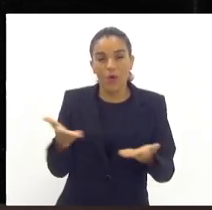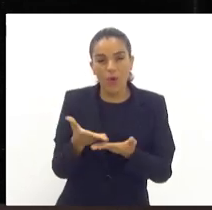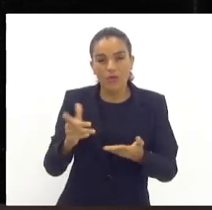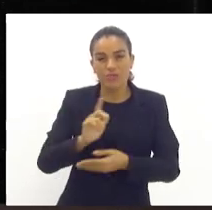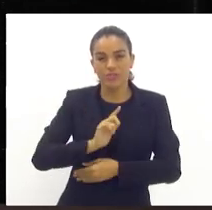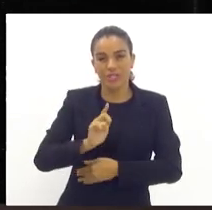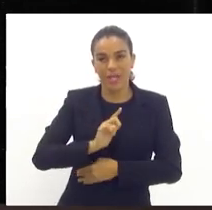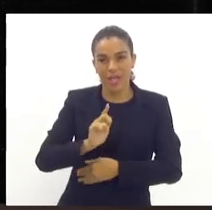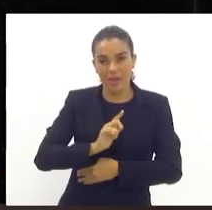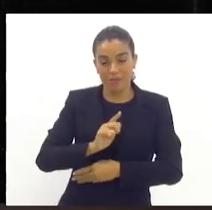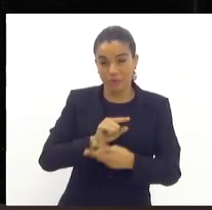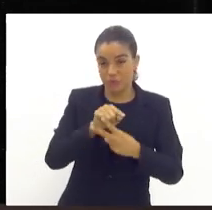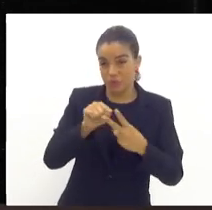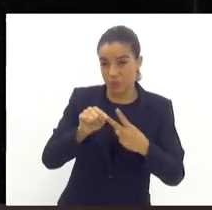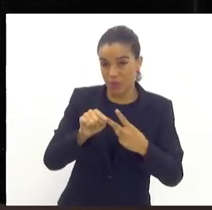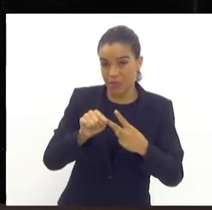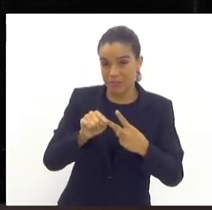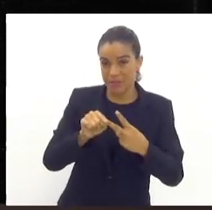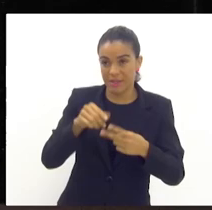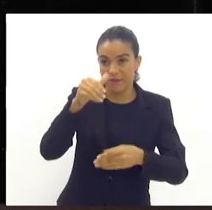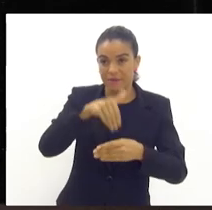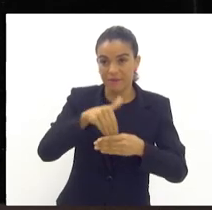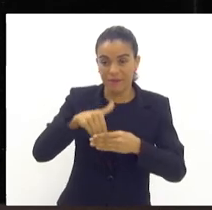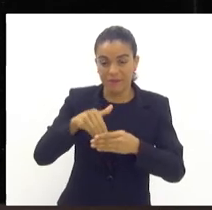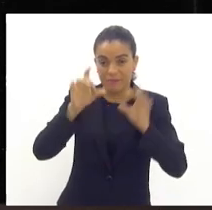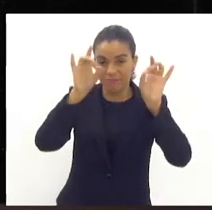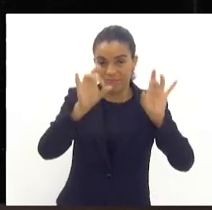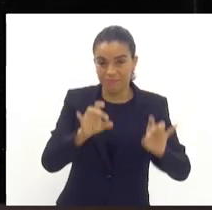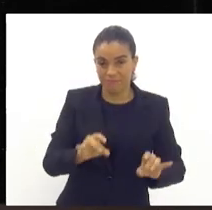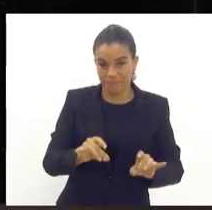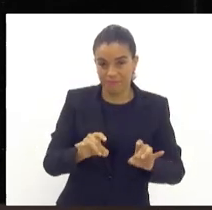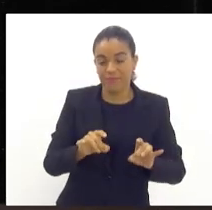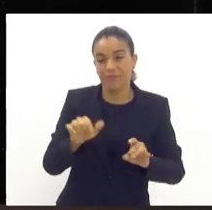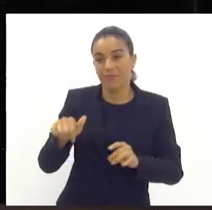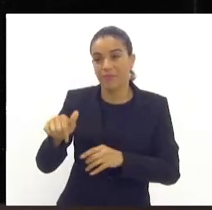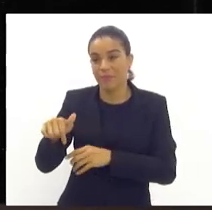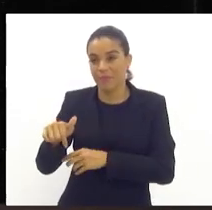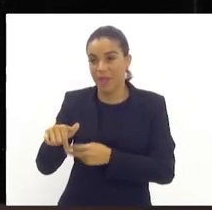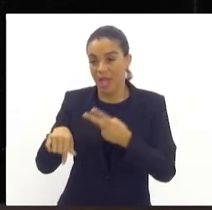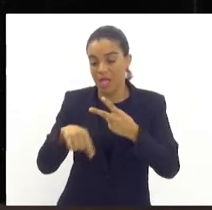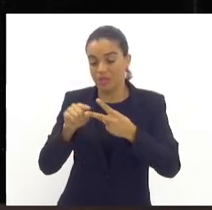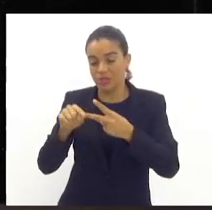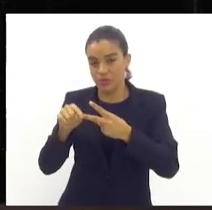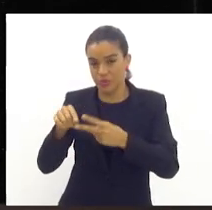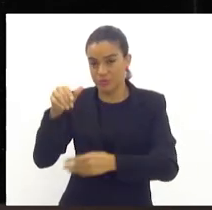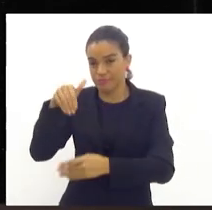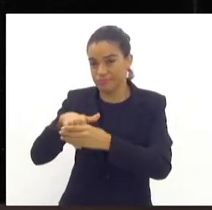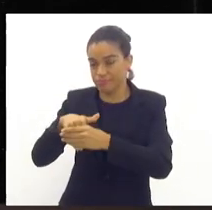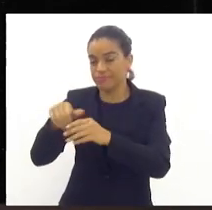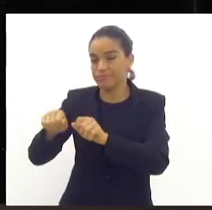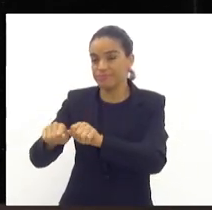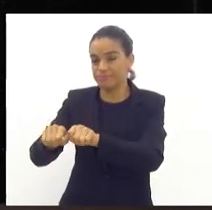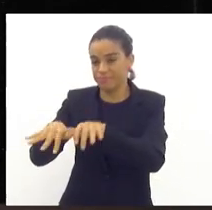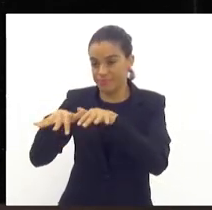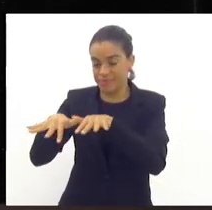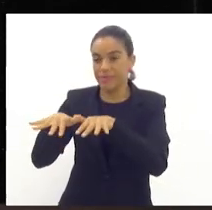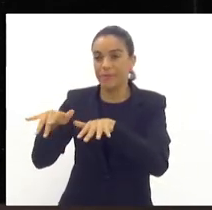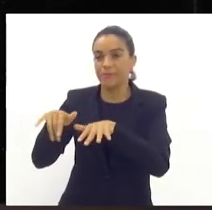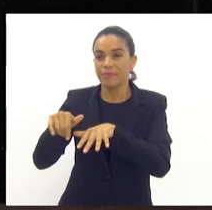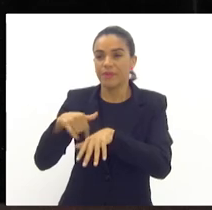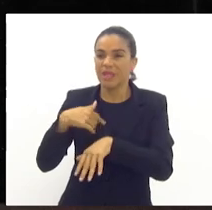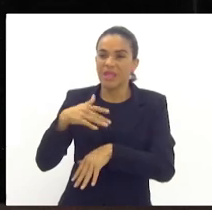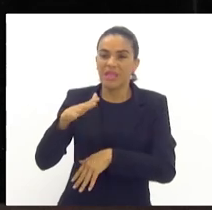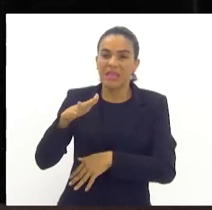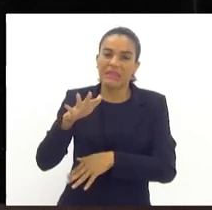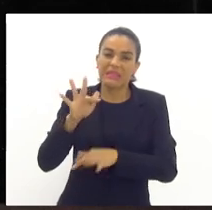sessões extraordinárias, correto? Então, após as duas sessões extraordinárias, que deve acabar lá para